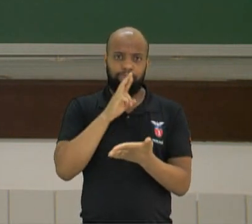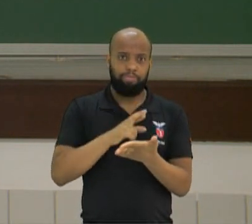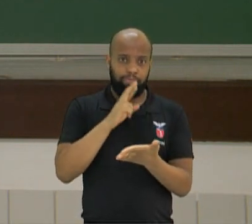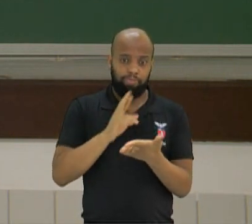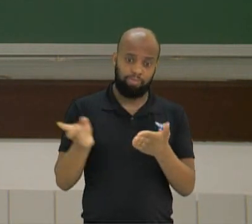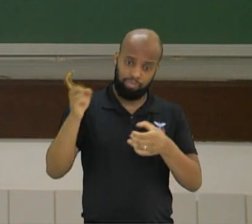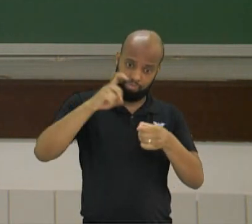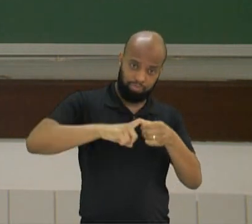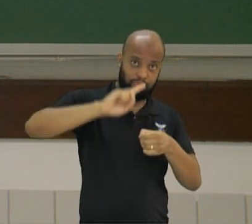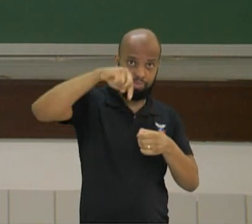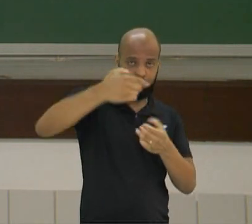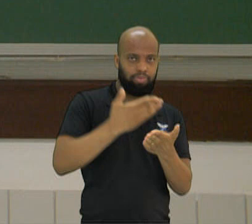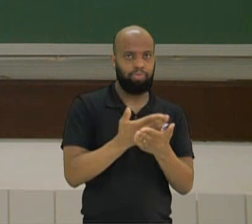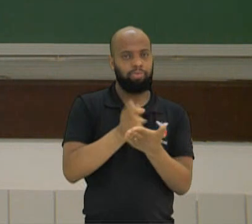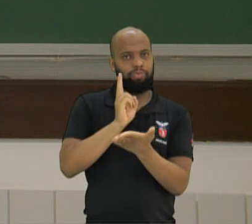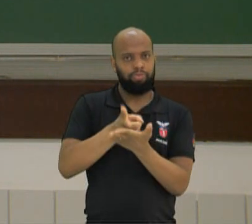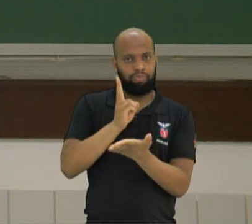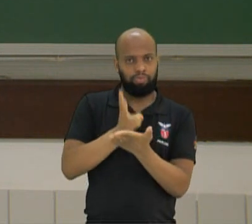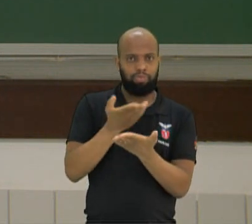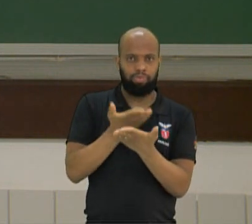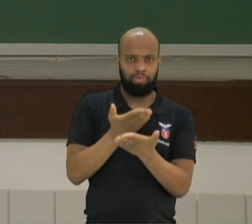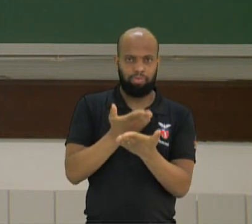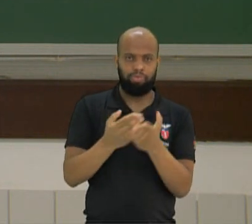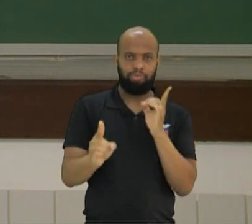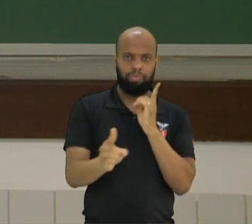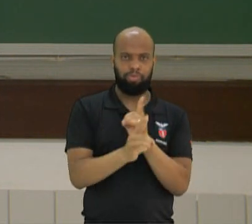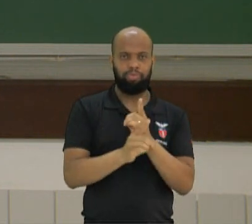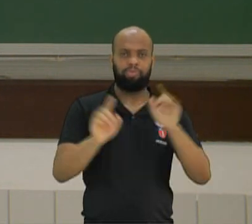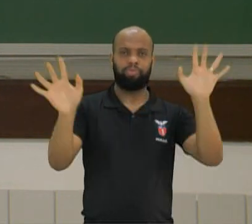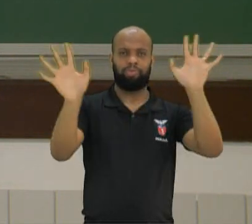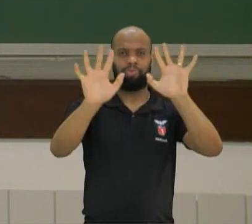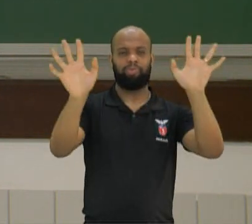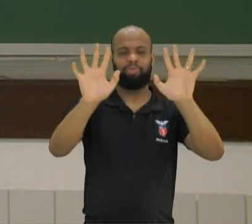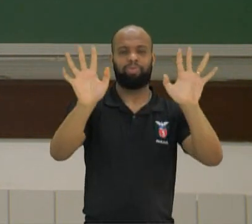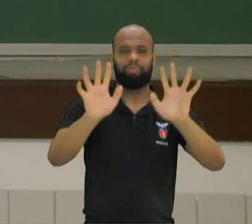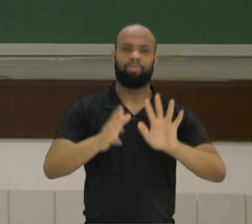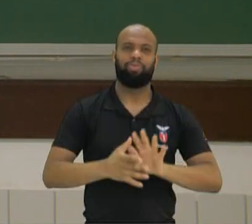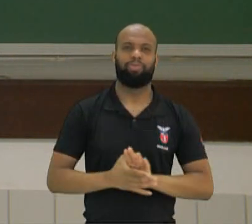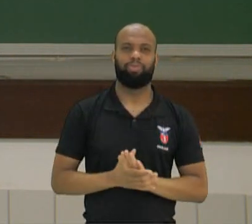as atividades, volta aqui comigo na próxima aula para a gente estudar polinômios e a gente se encontra. Até lá!